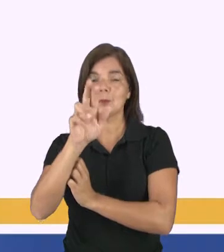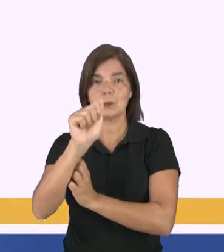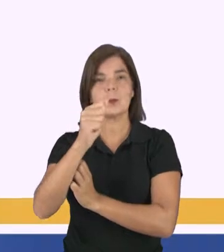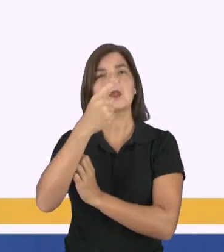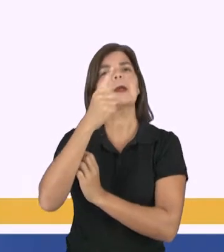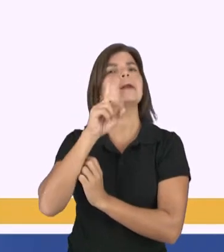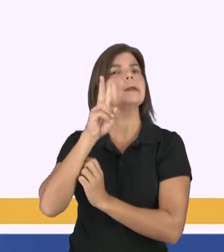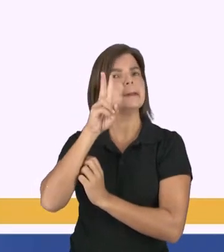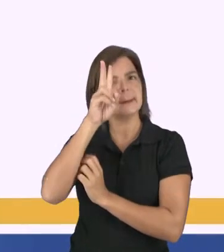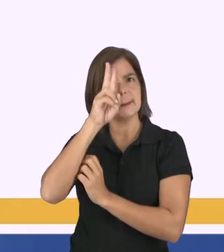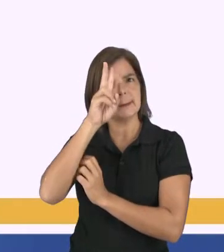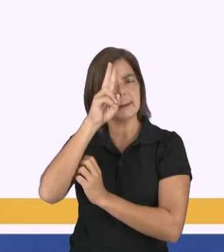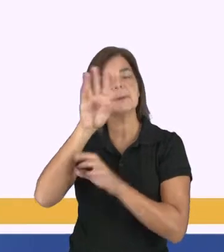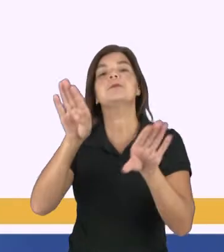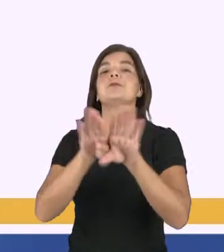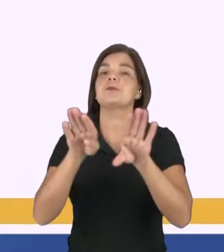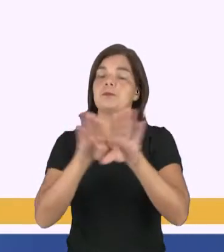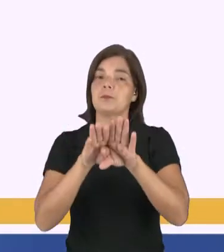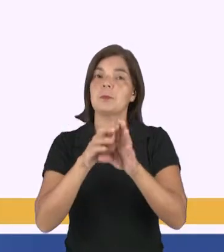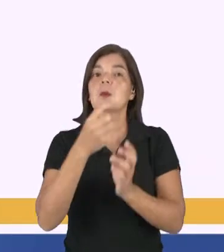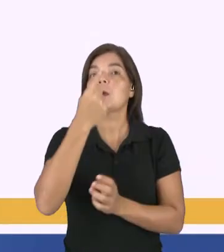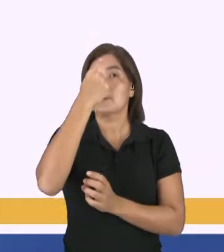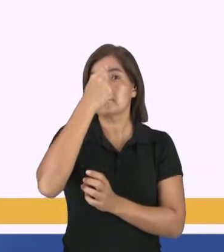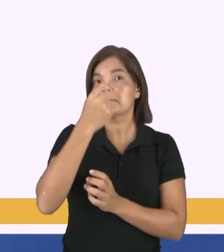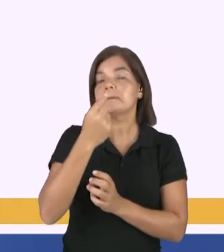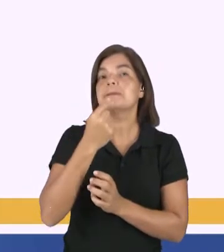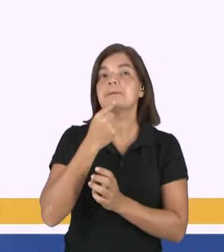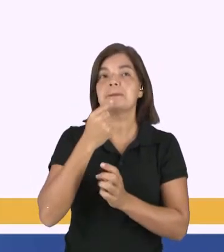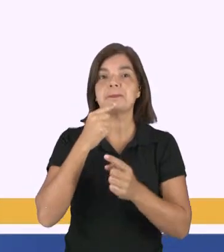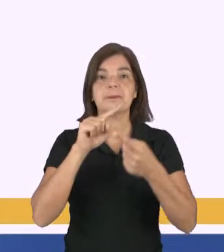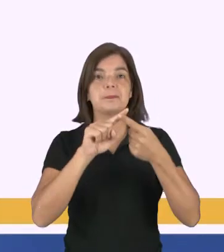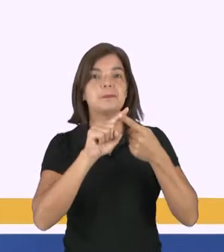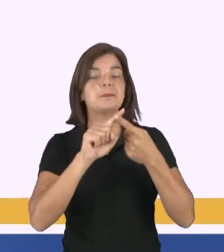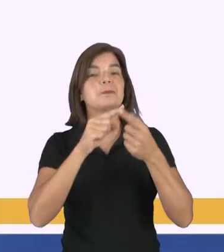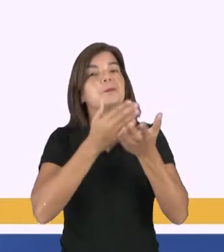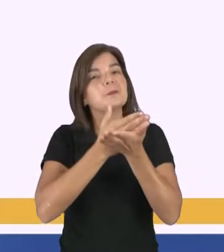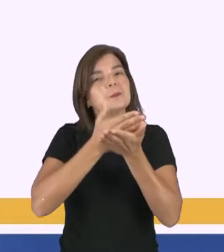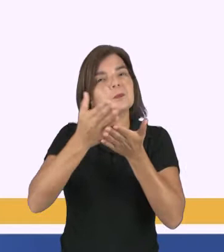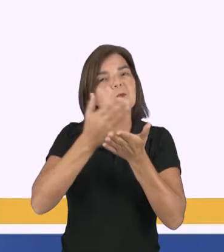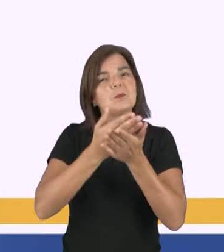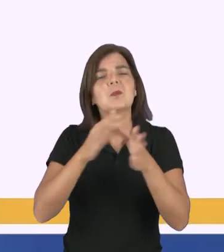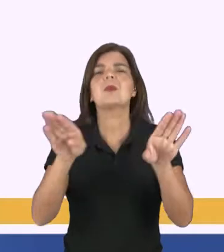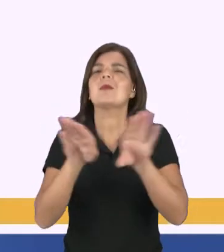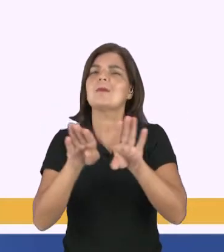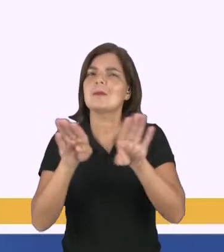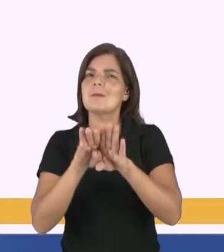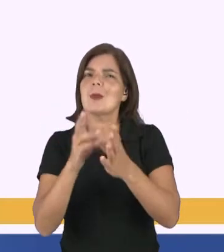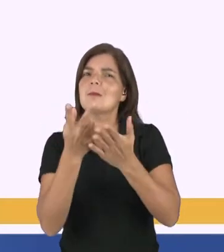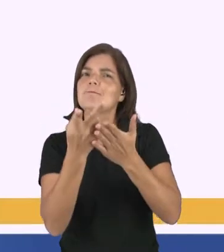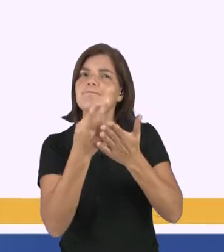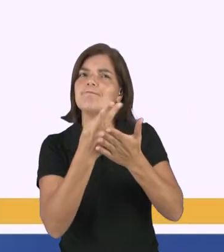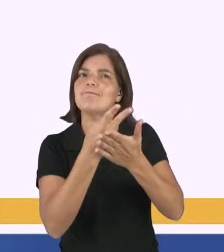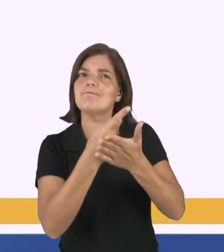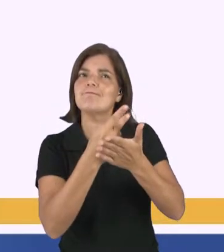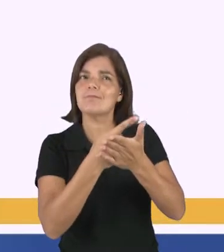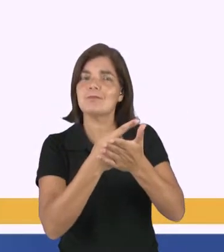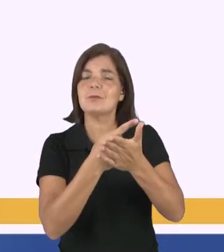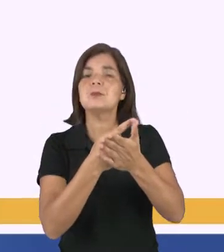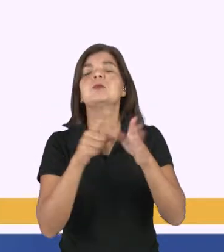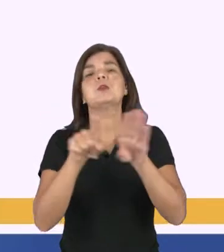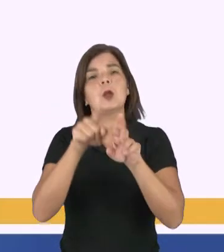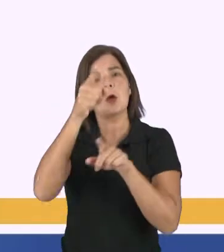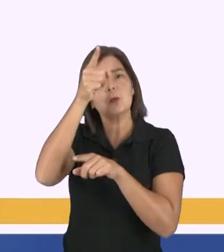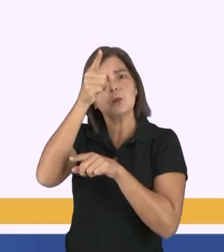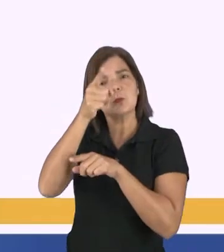símbolo no início né dessas linhas Aqui tem uma fração e aí os desenhos aqui tem uma linha